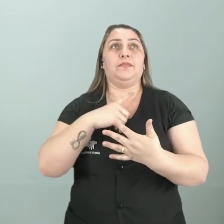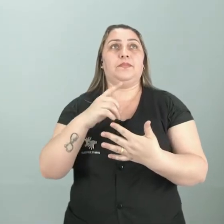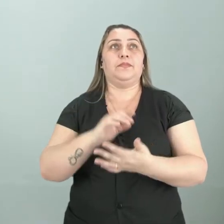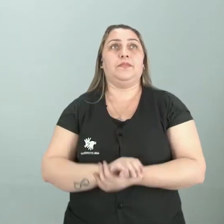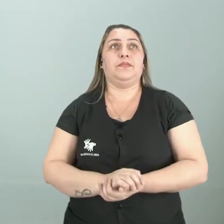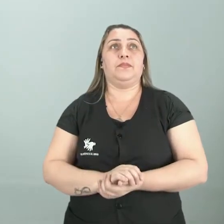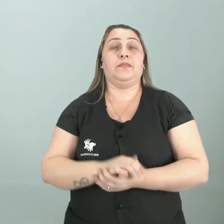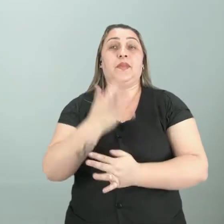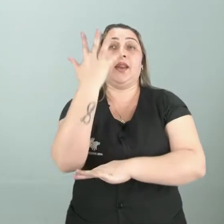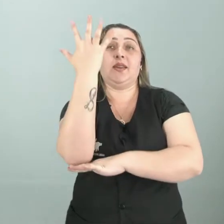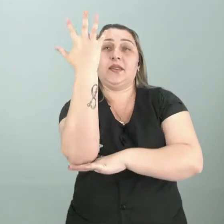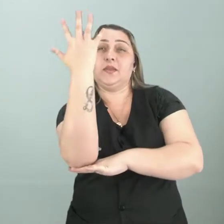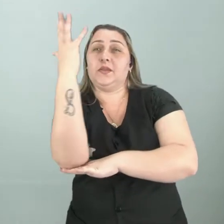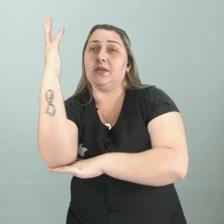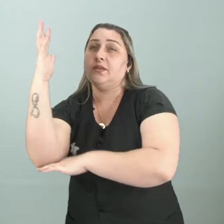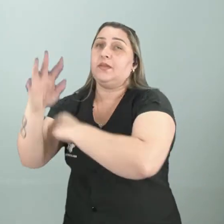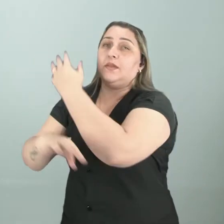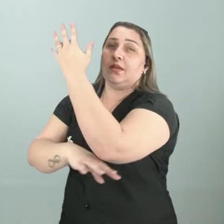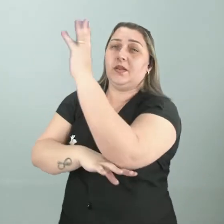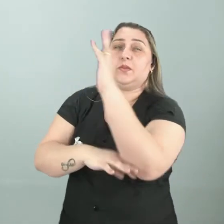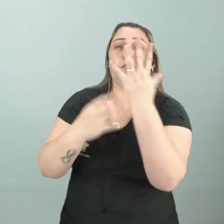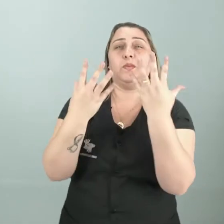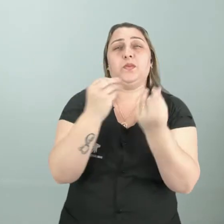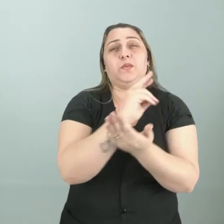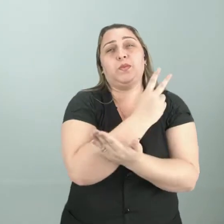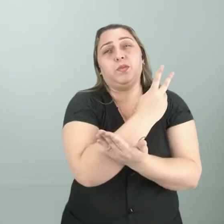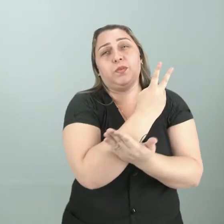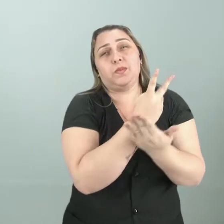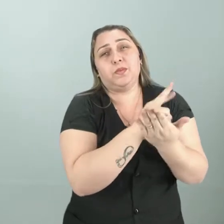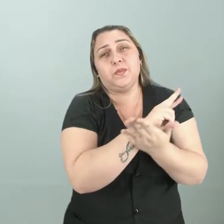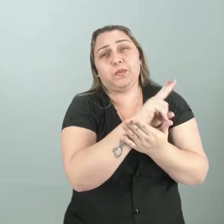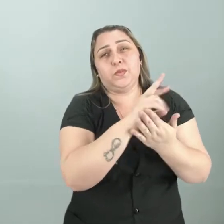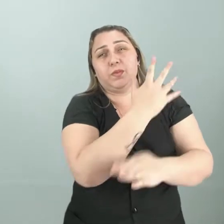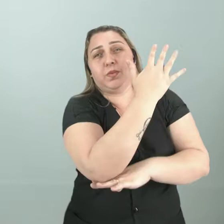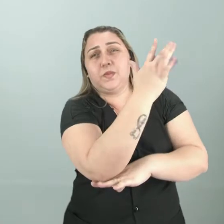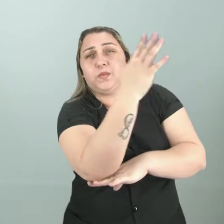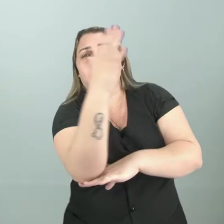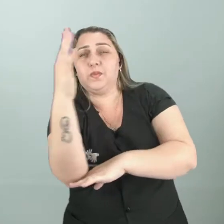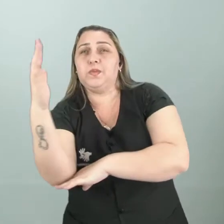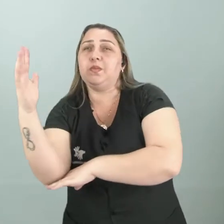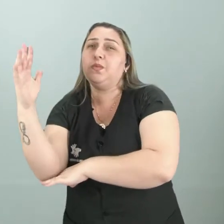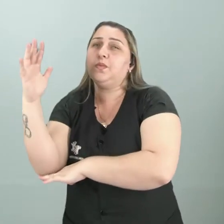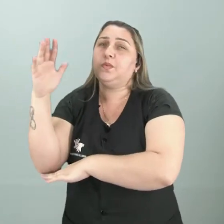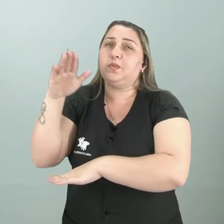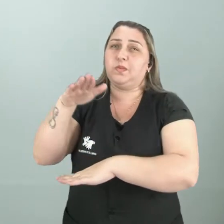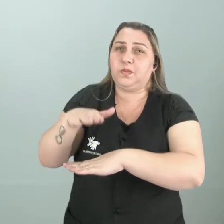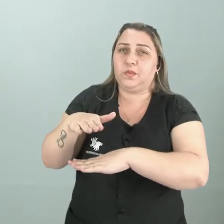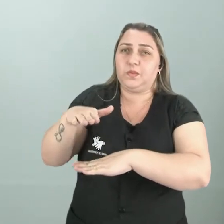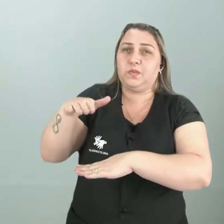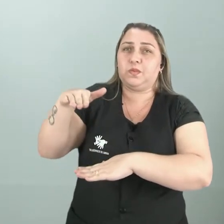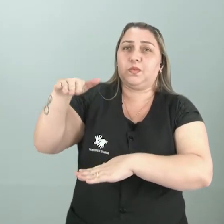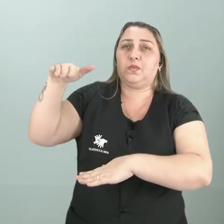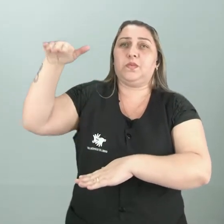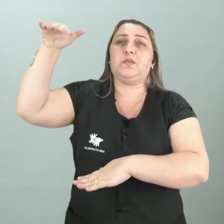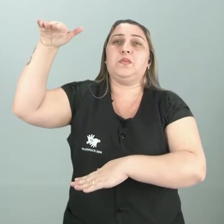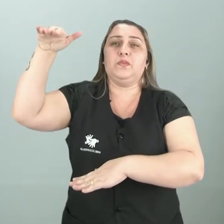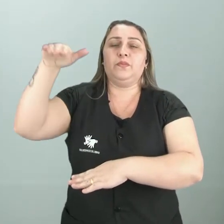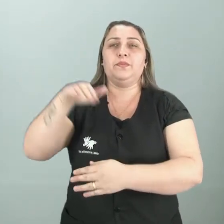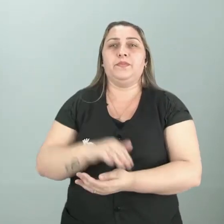as árvores. Tem várias árvores de vários tamanhos,